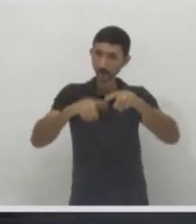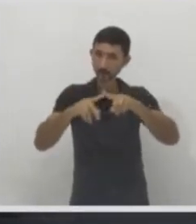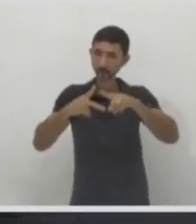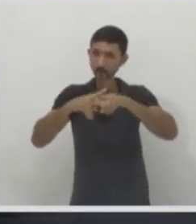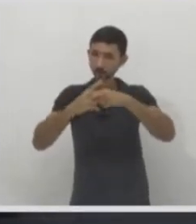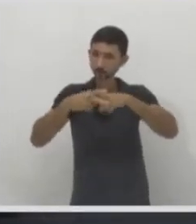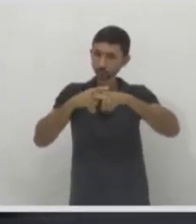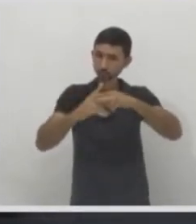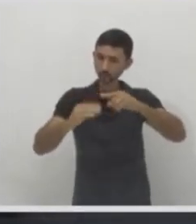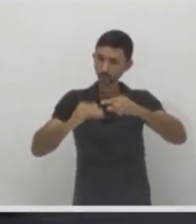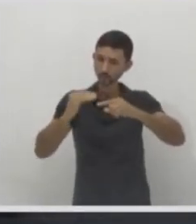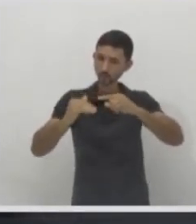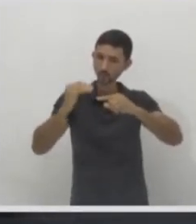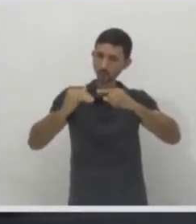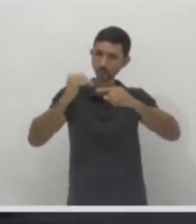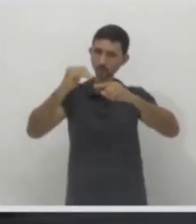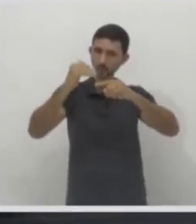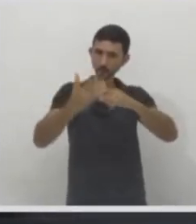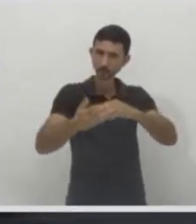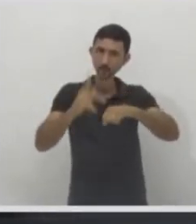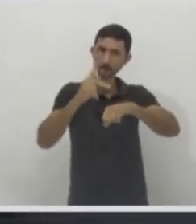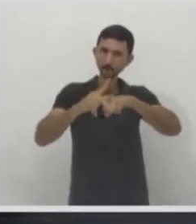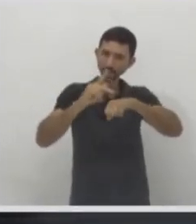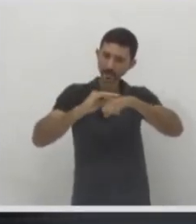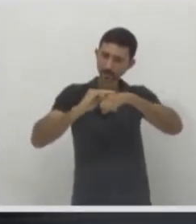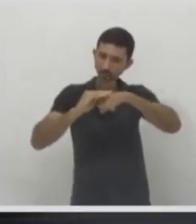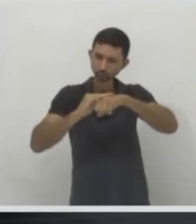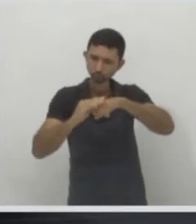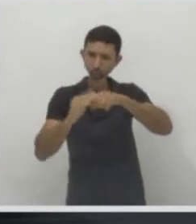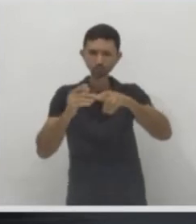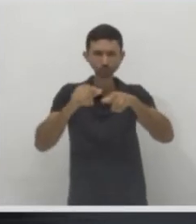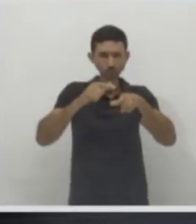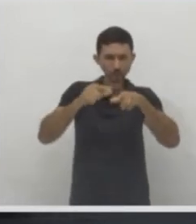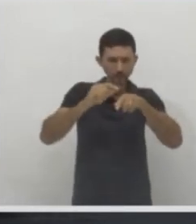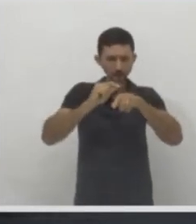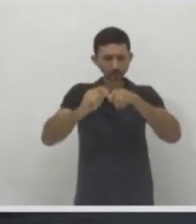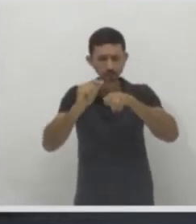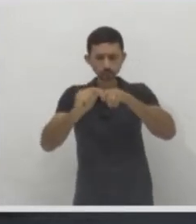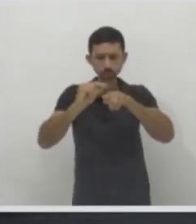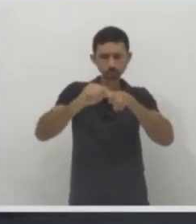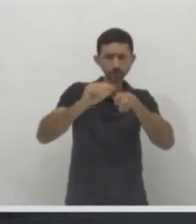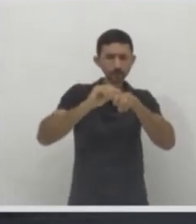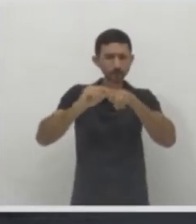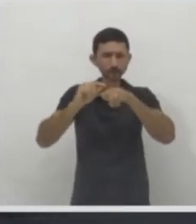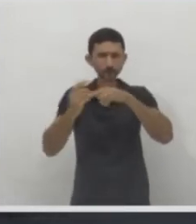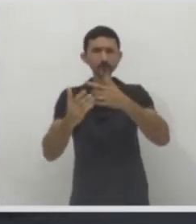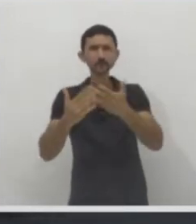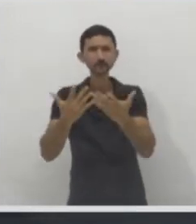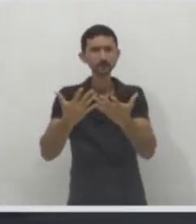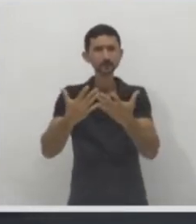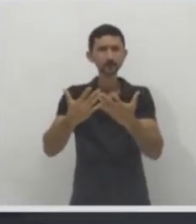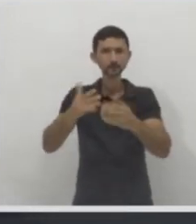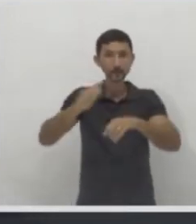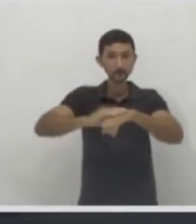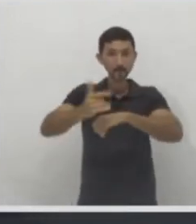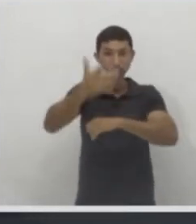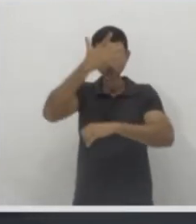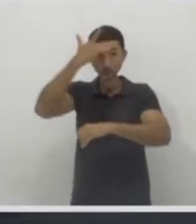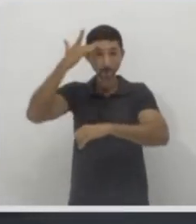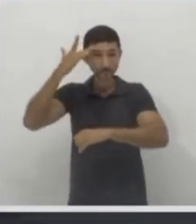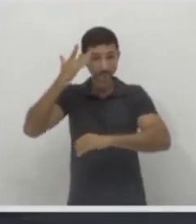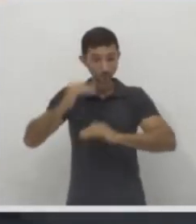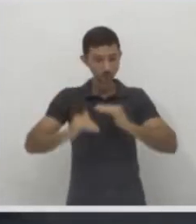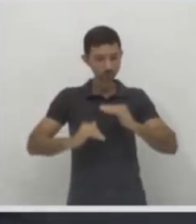também foi evoluindo. Então a pedra já era polida, um pouquinho mais trabalhada, e com isso permitiu este